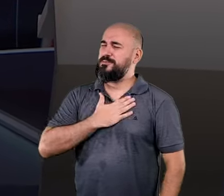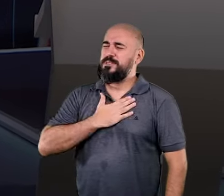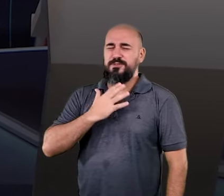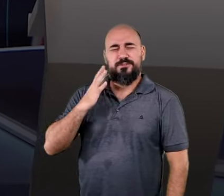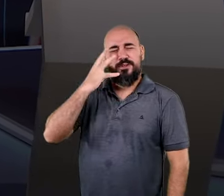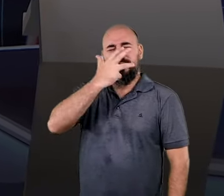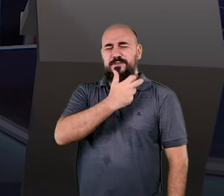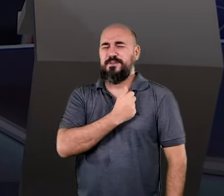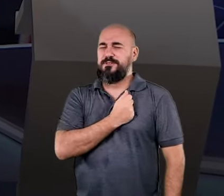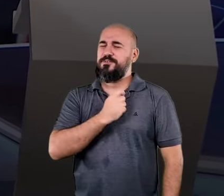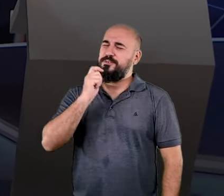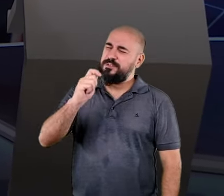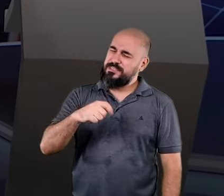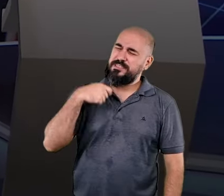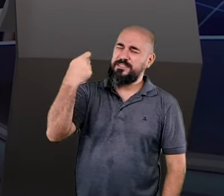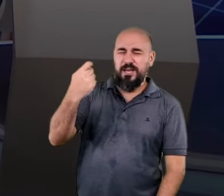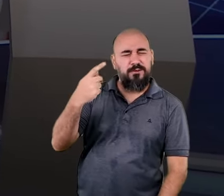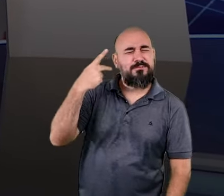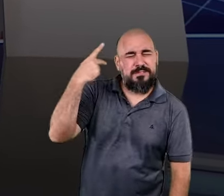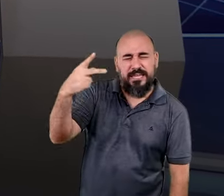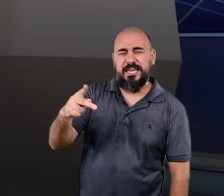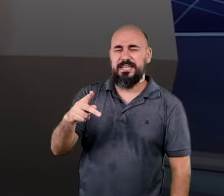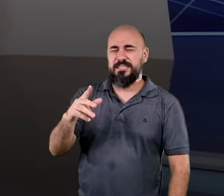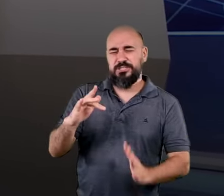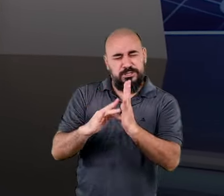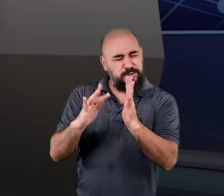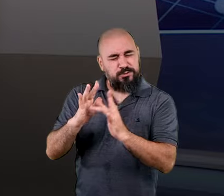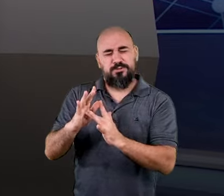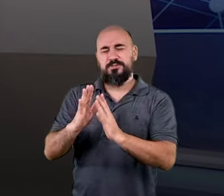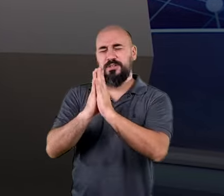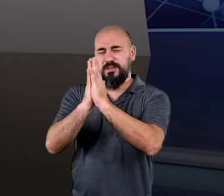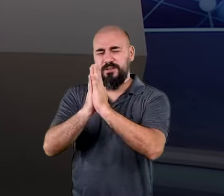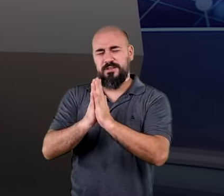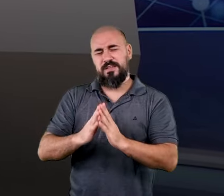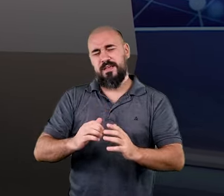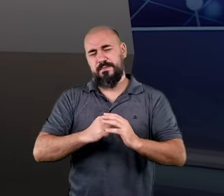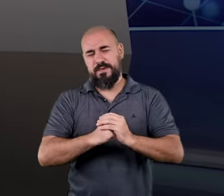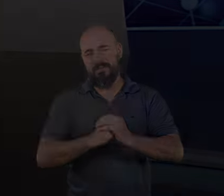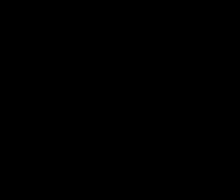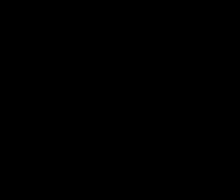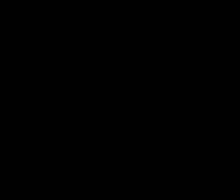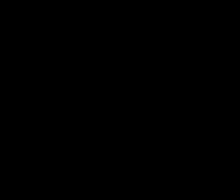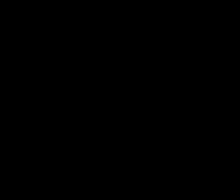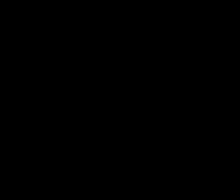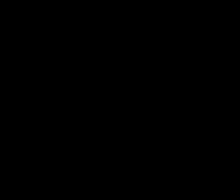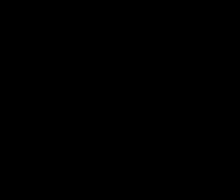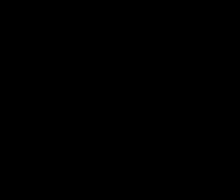Senhor e Salvador. É no nome dele que eu oro nesse momento. Amém.